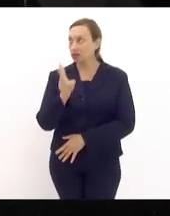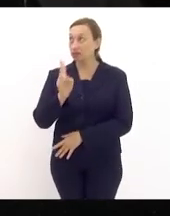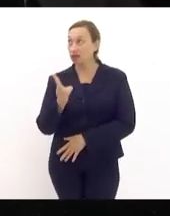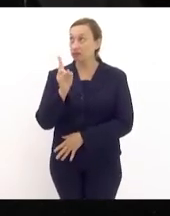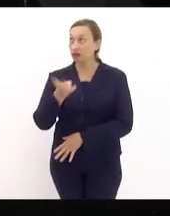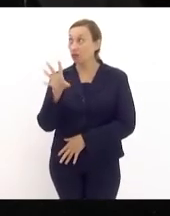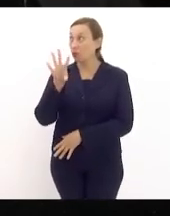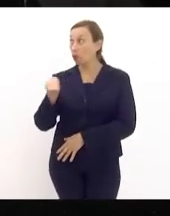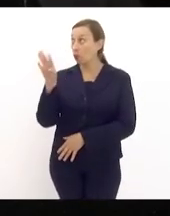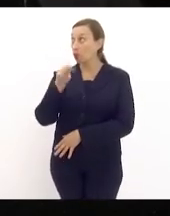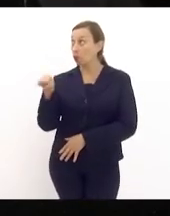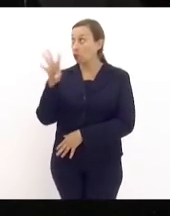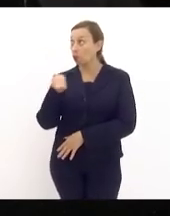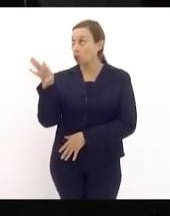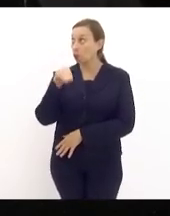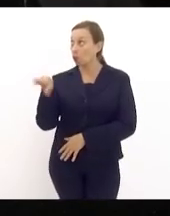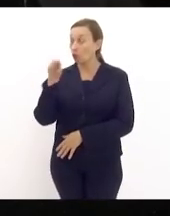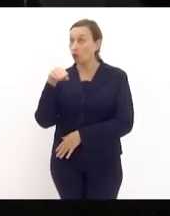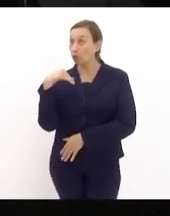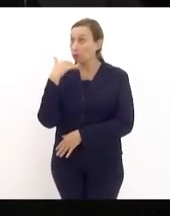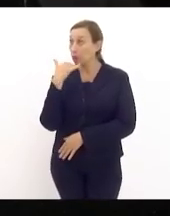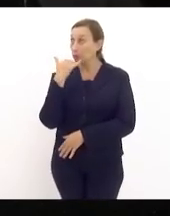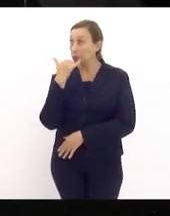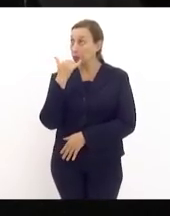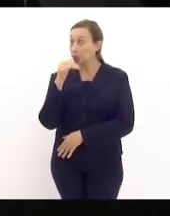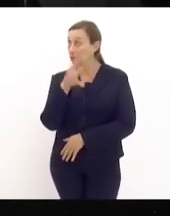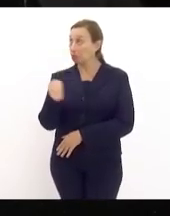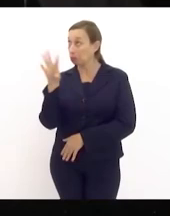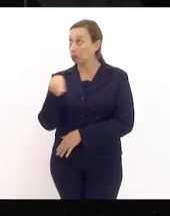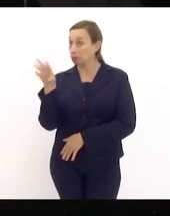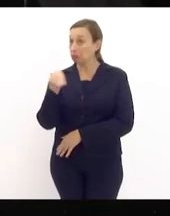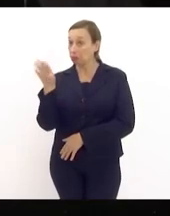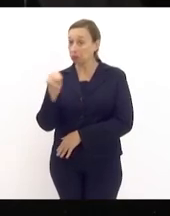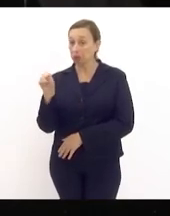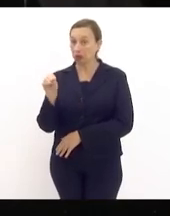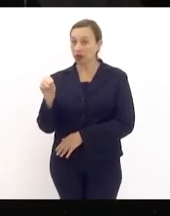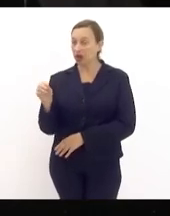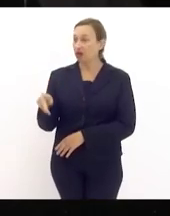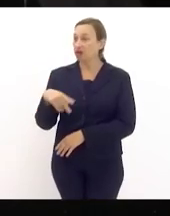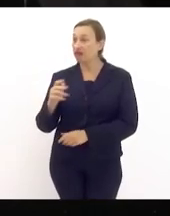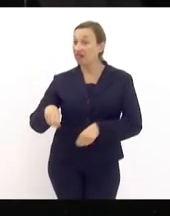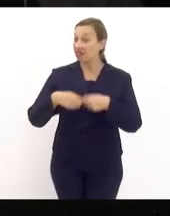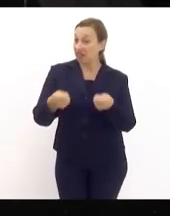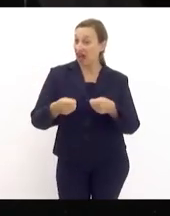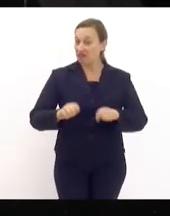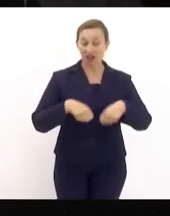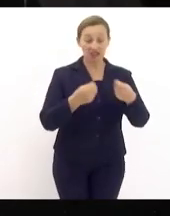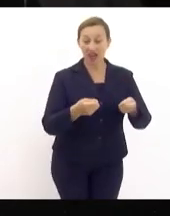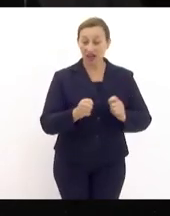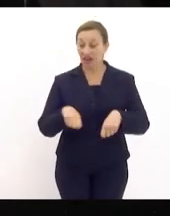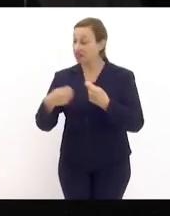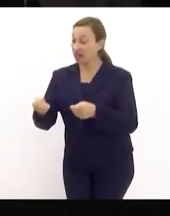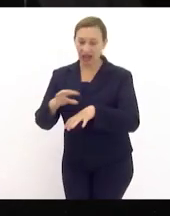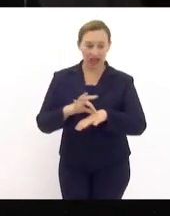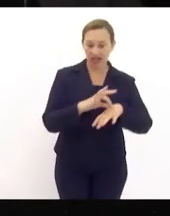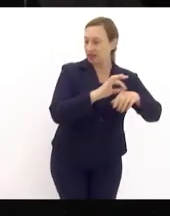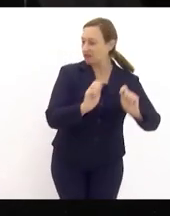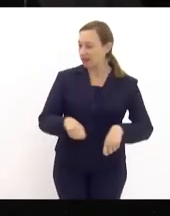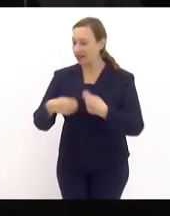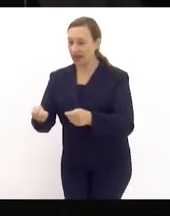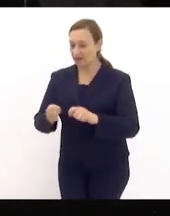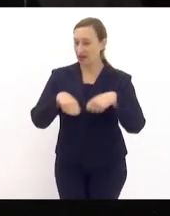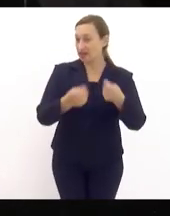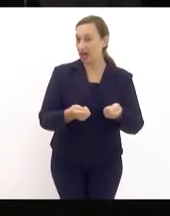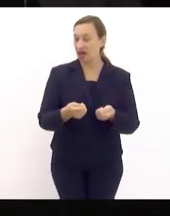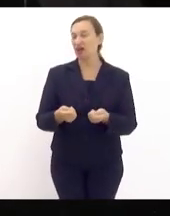mesma conversinha fiada. Papinho furado, papinho mole, que vai dar isso, que vai dar aquilo. Na verdade, eles querem é arruinar a